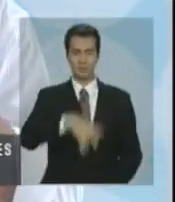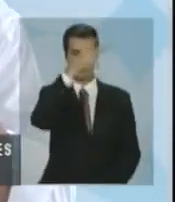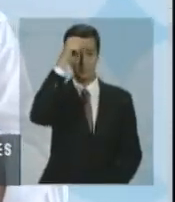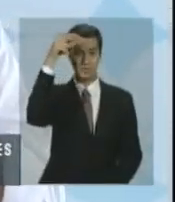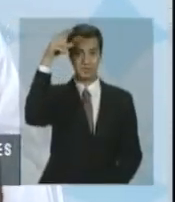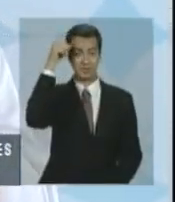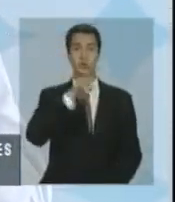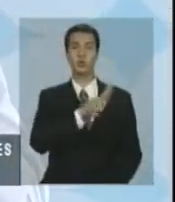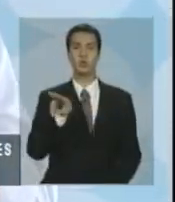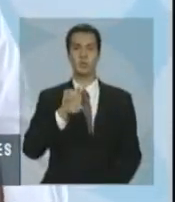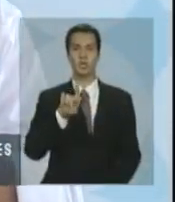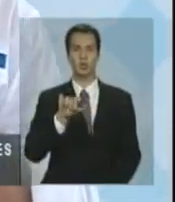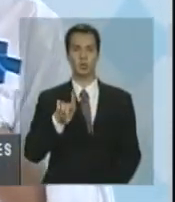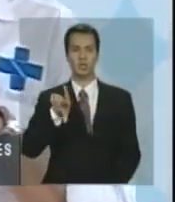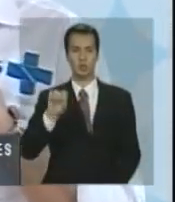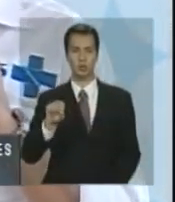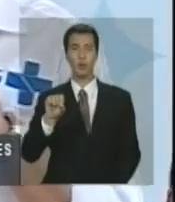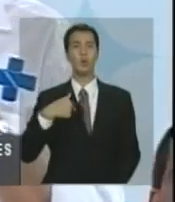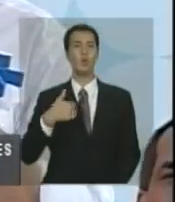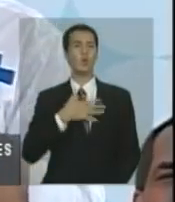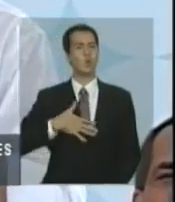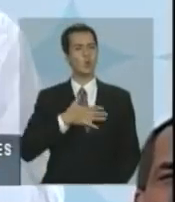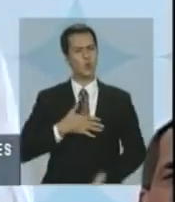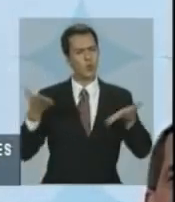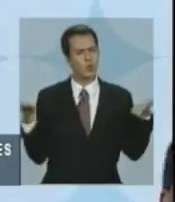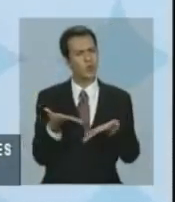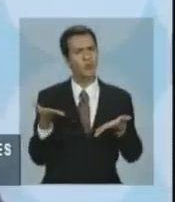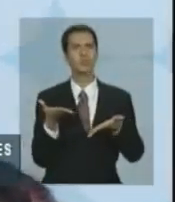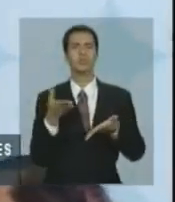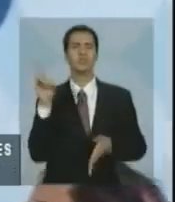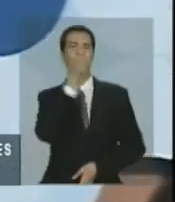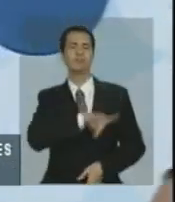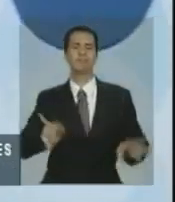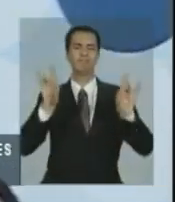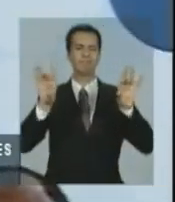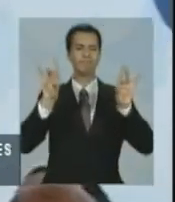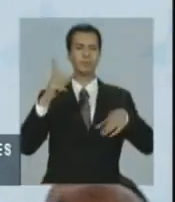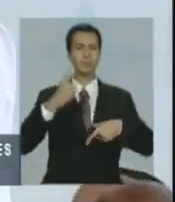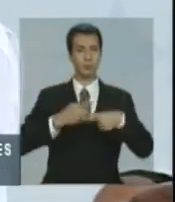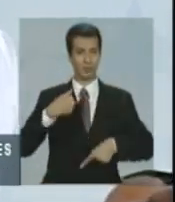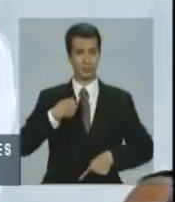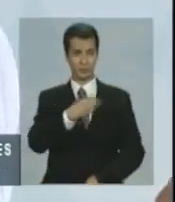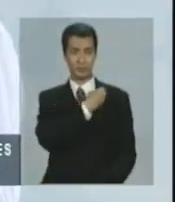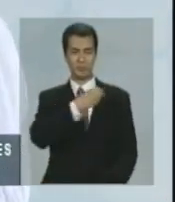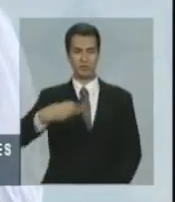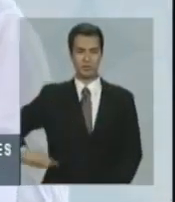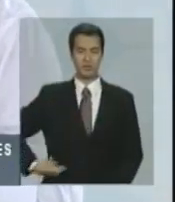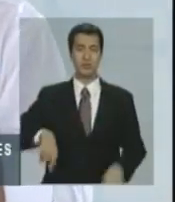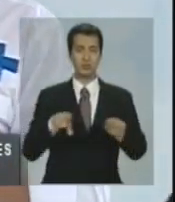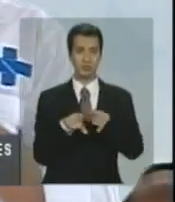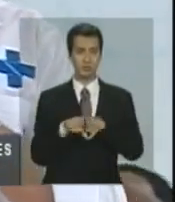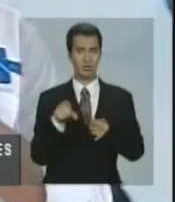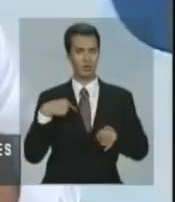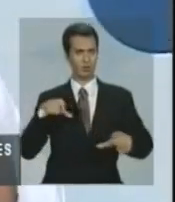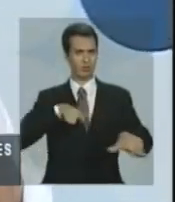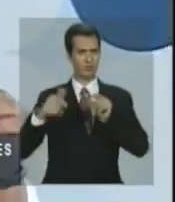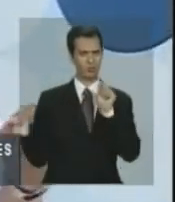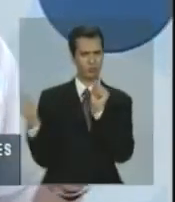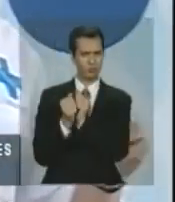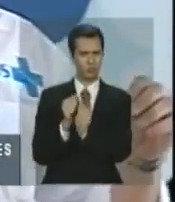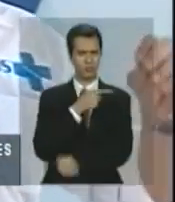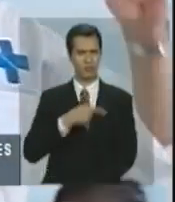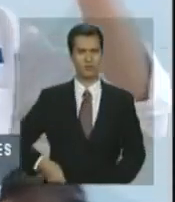Para mim, hoje é um dia que me emociona muito, não só como ministro da Saúde, como membro do governo da presidenta